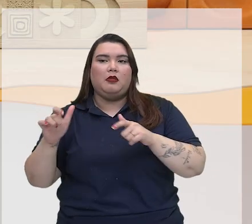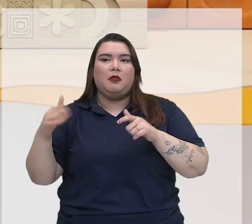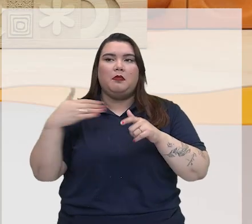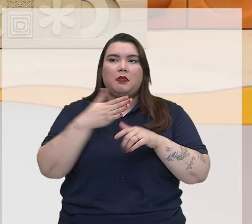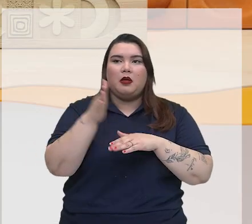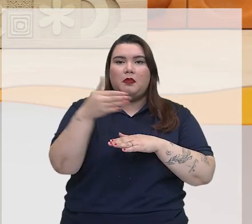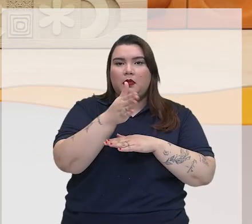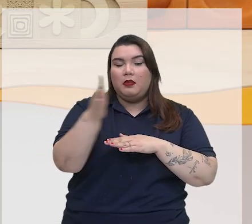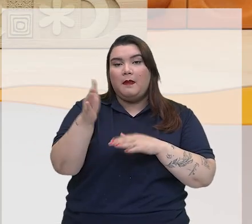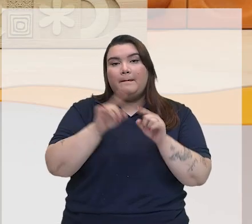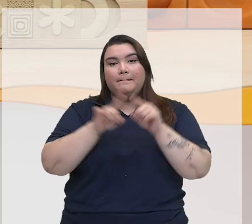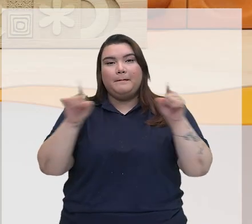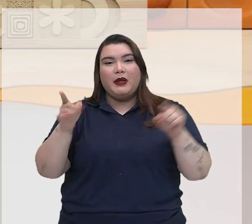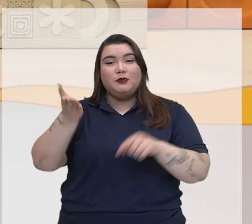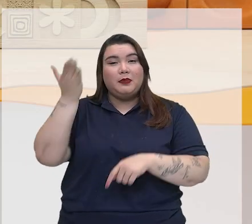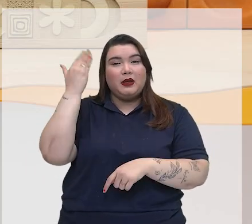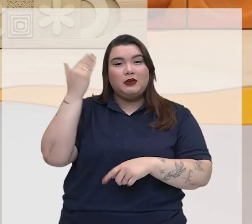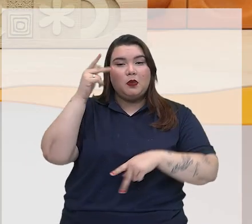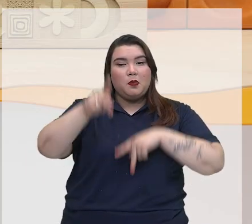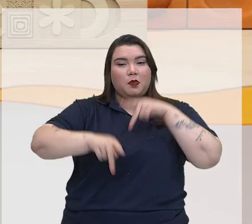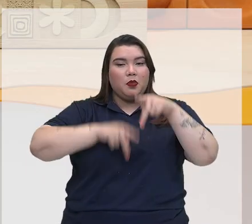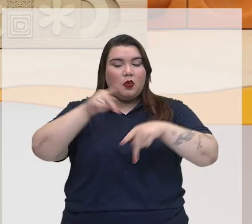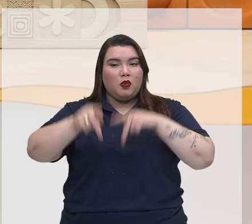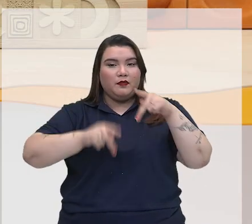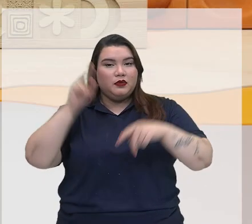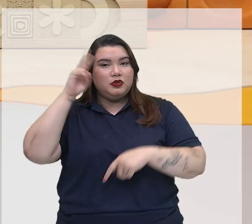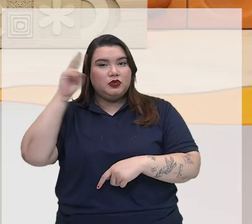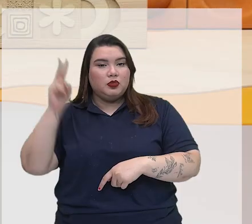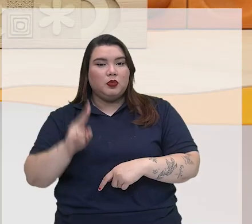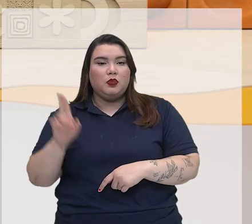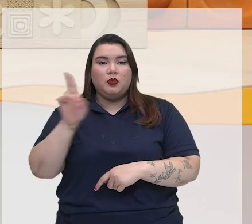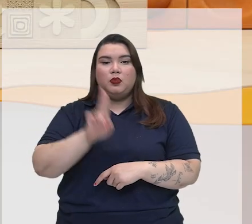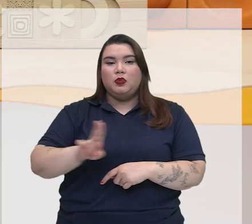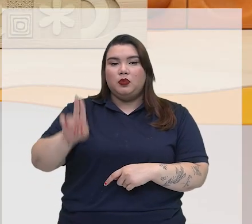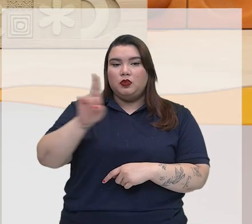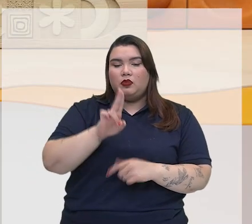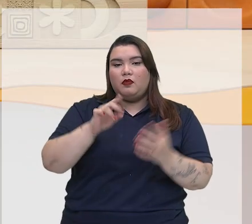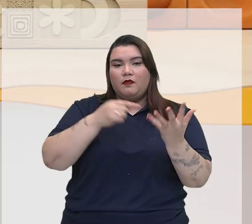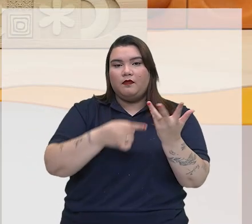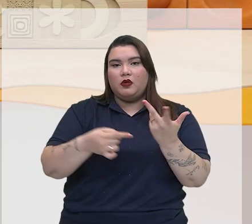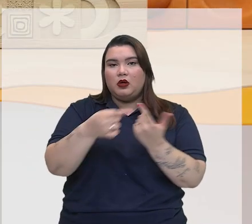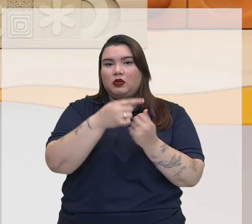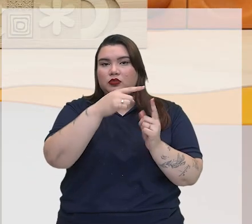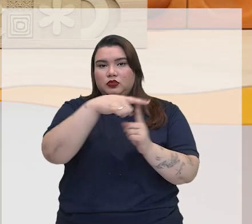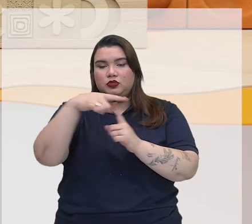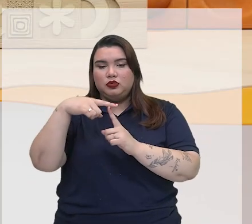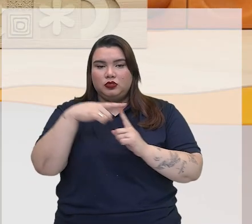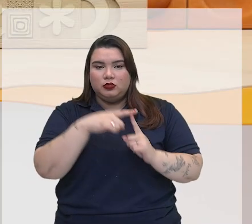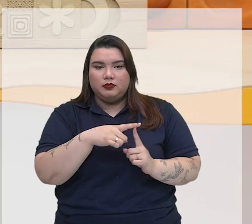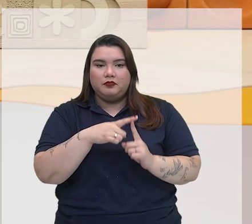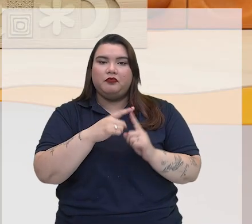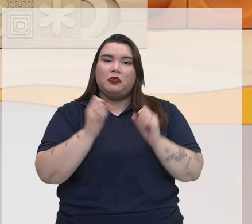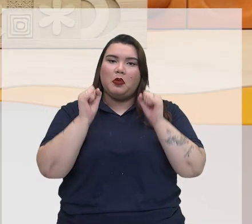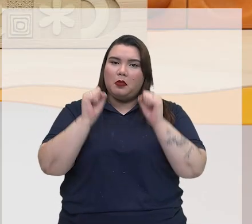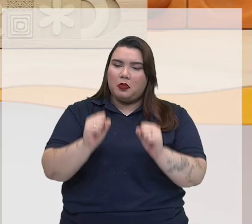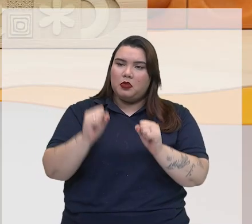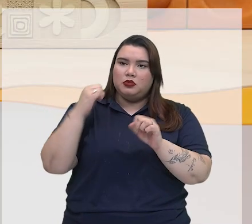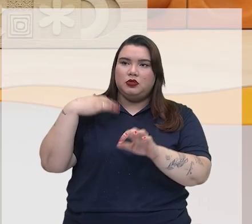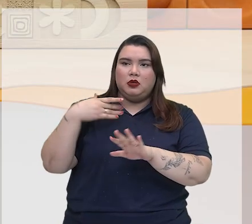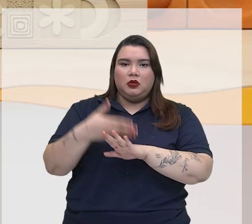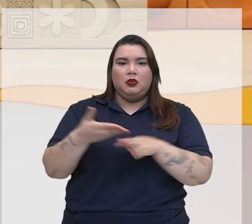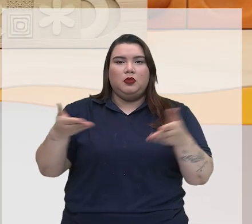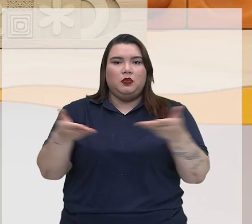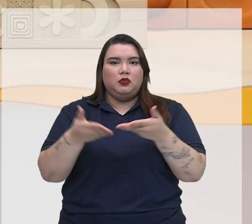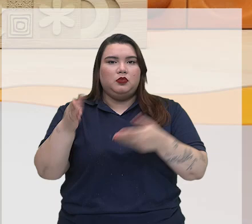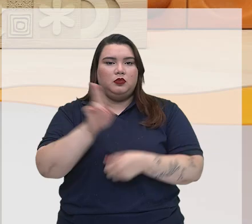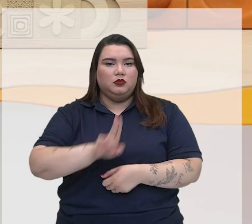na antiguidade, os povos antigos, eles utilizavam muitos meios de orientação, que ainda podem ser